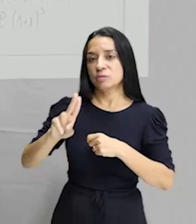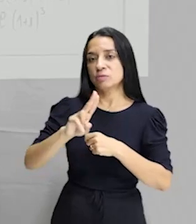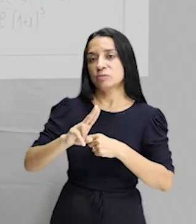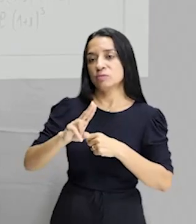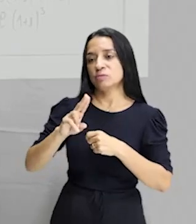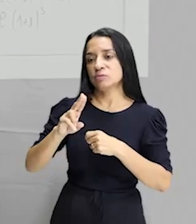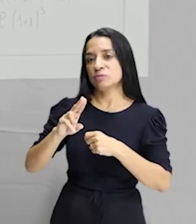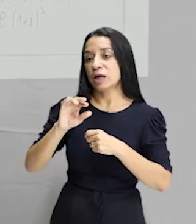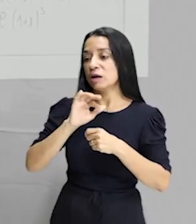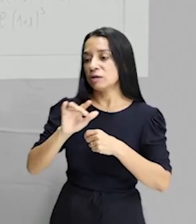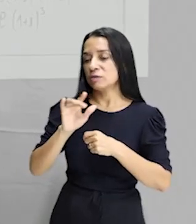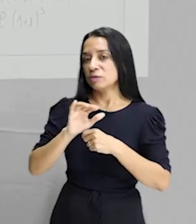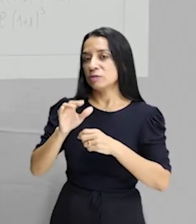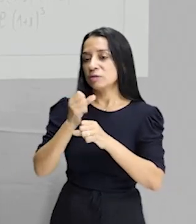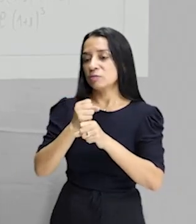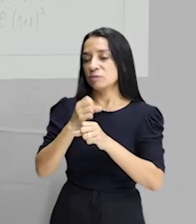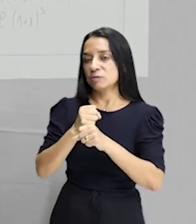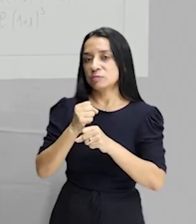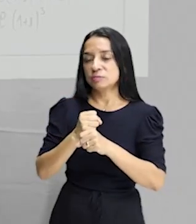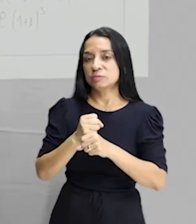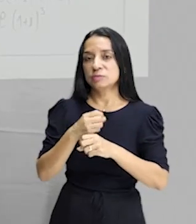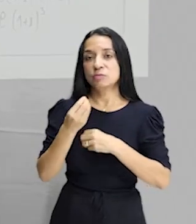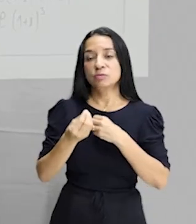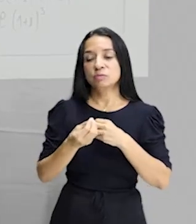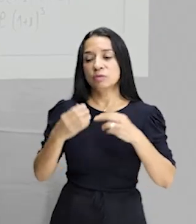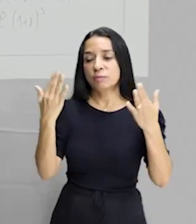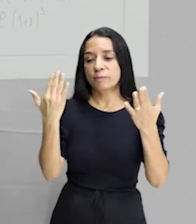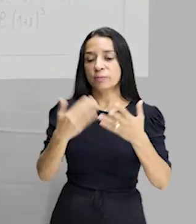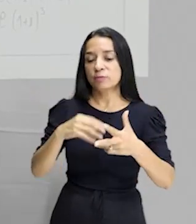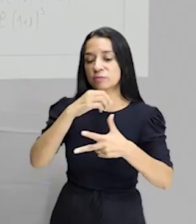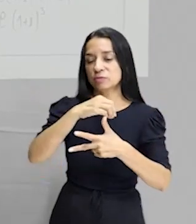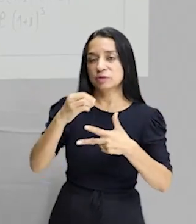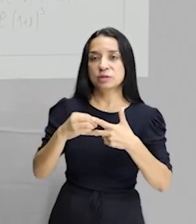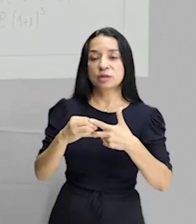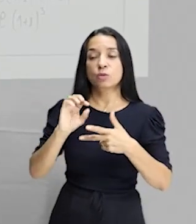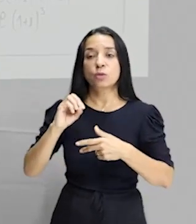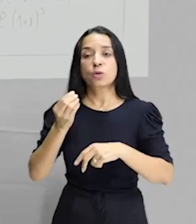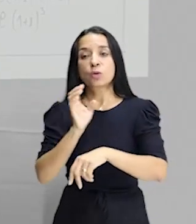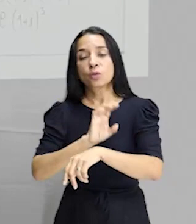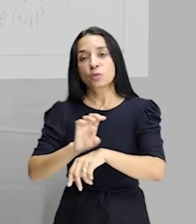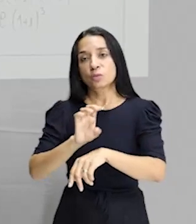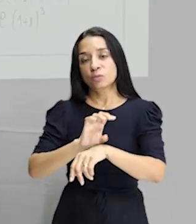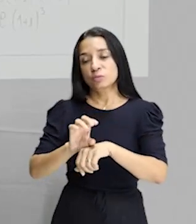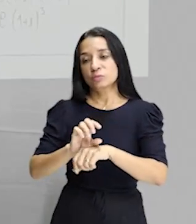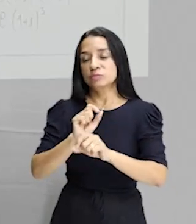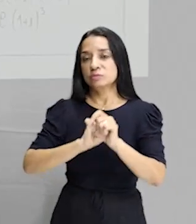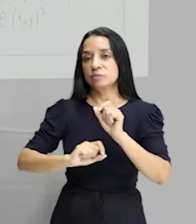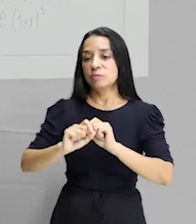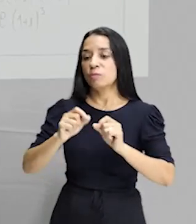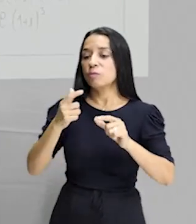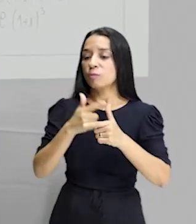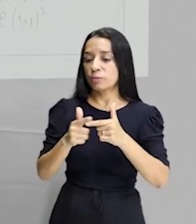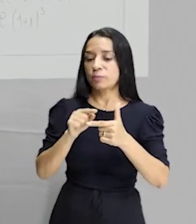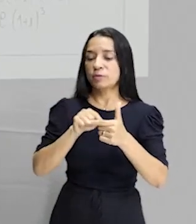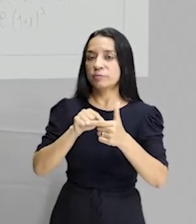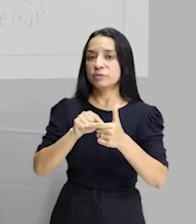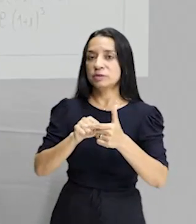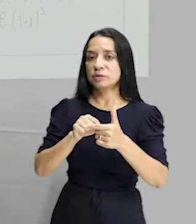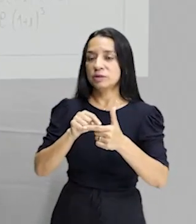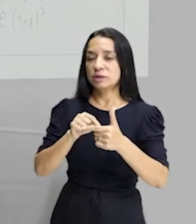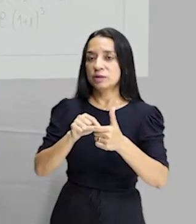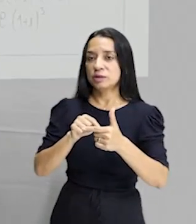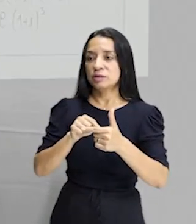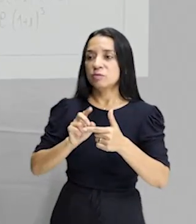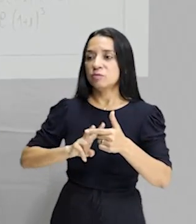é uma prova de ENEM de concurso Geralmente as formas que eles colocam lá são valores pequenos que você pode fazer